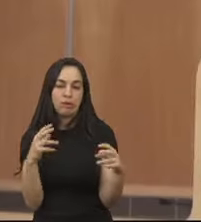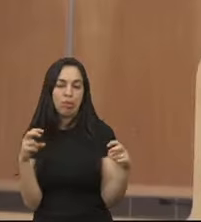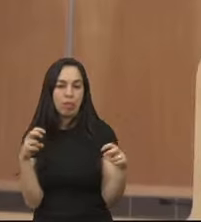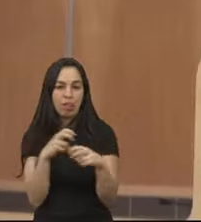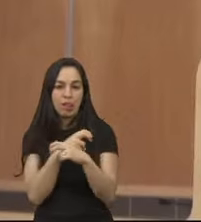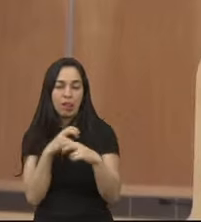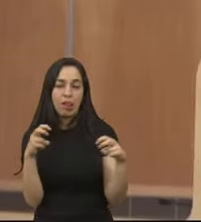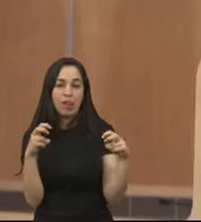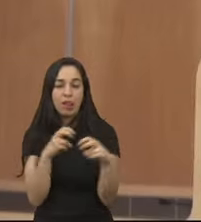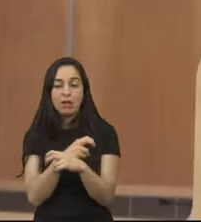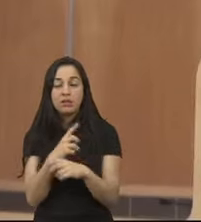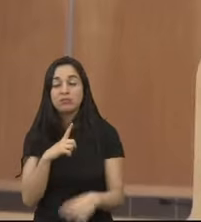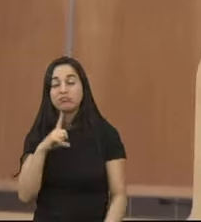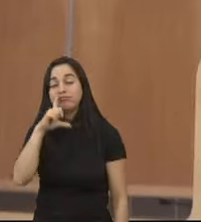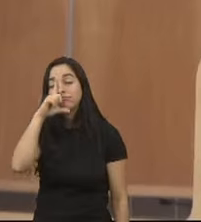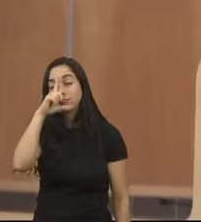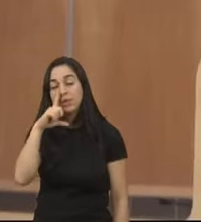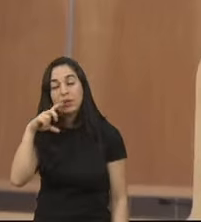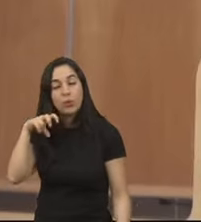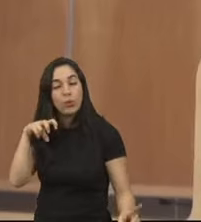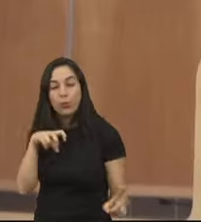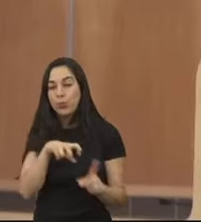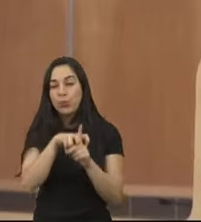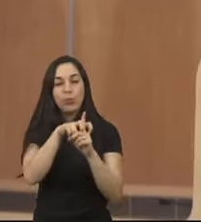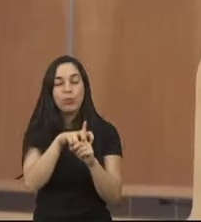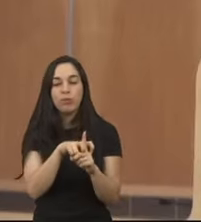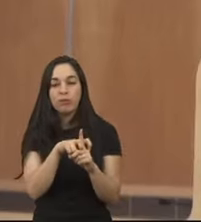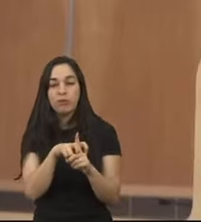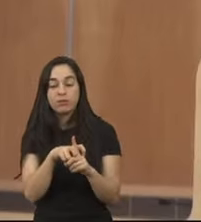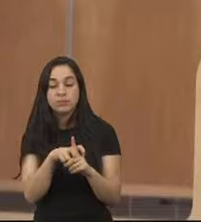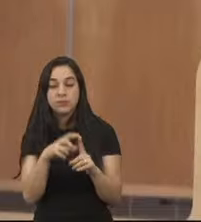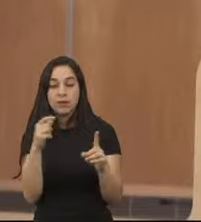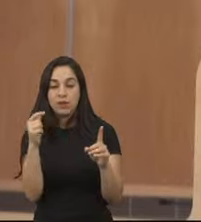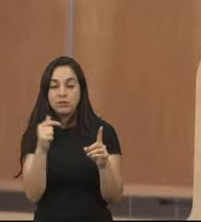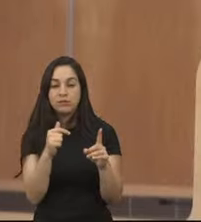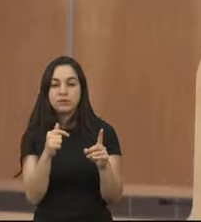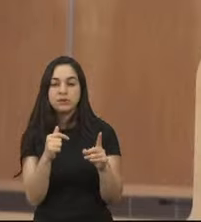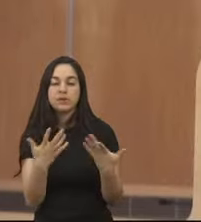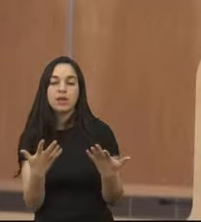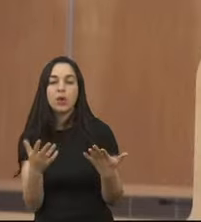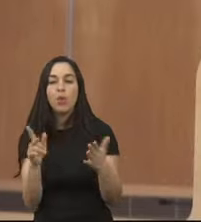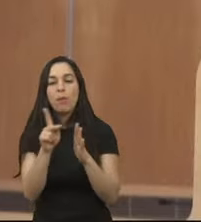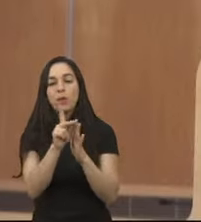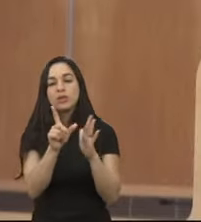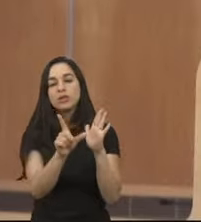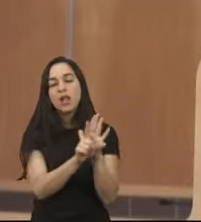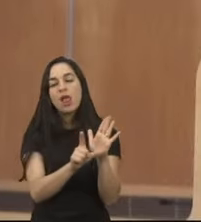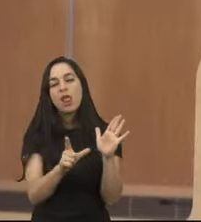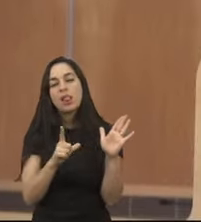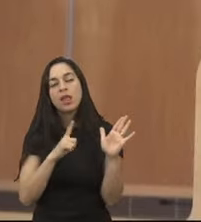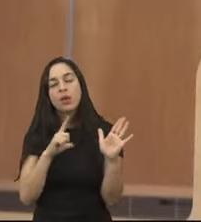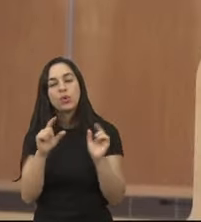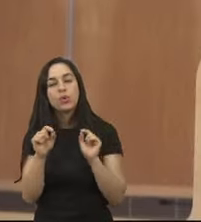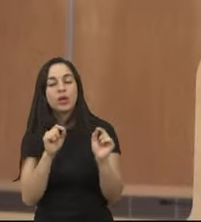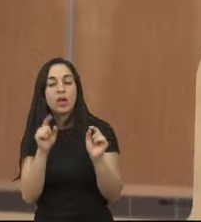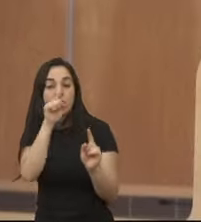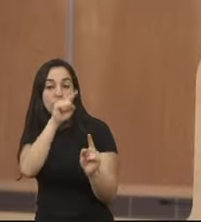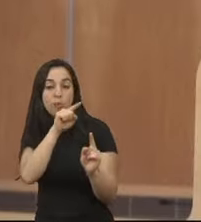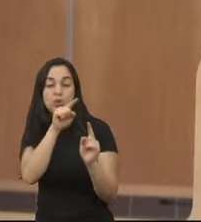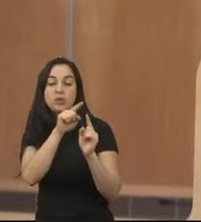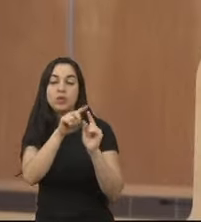o risco de acidentes. Nesse contexto, o projeto de lei tem como pilares a proteção